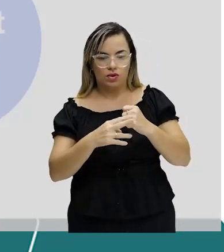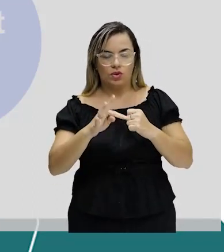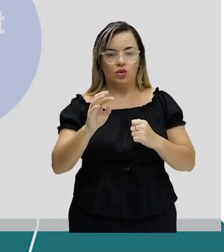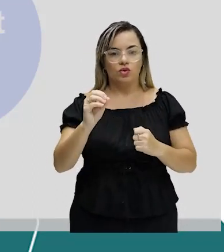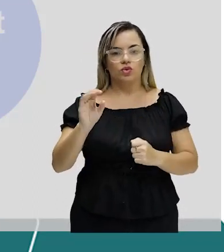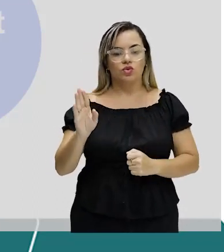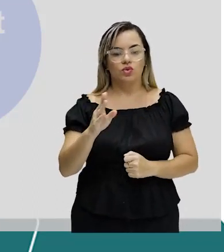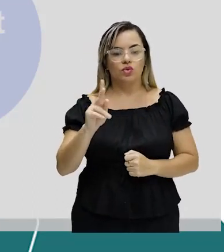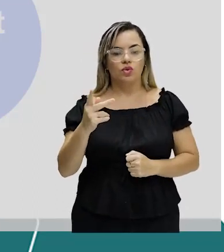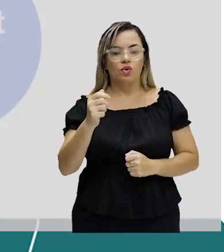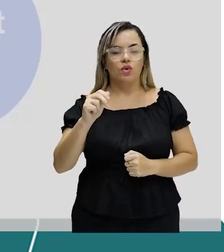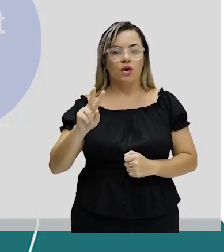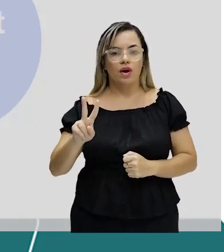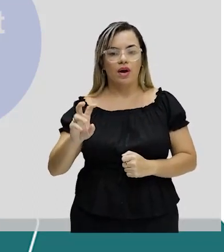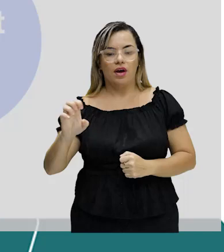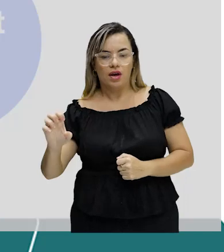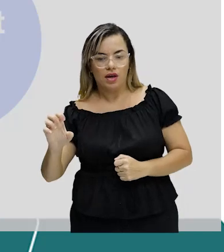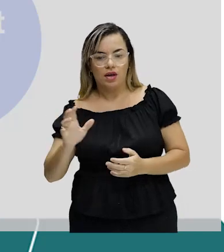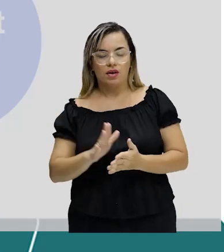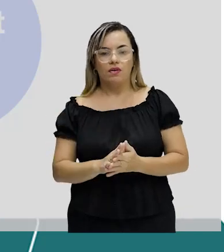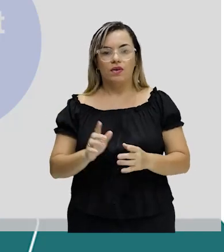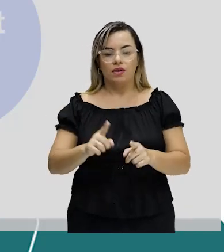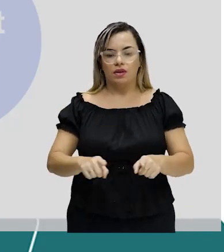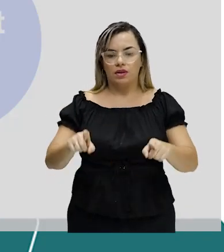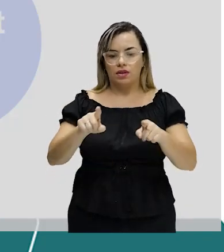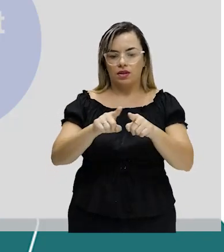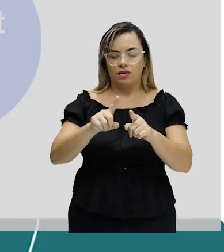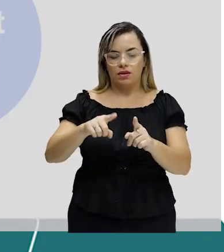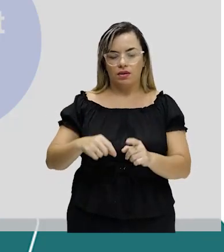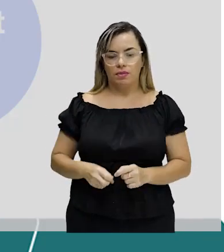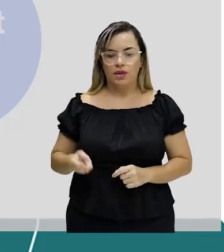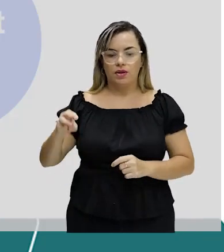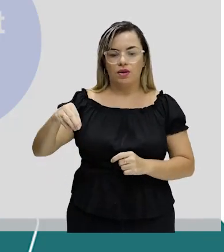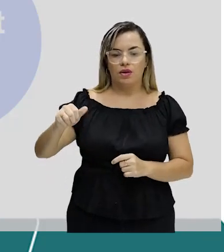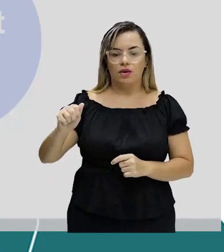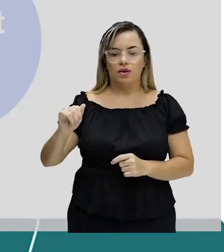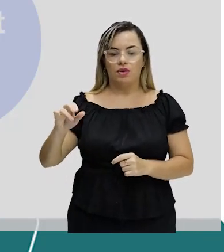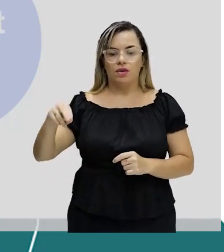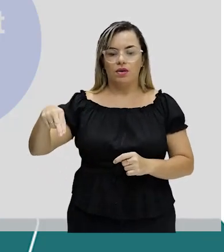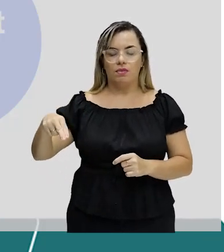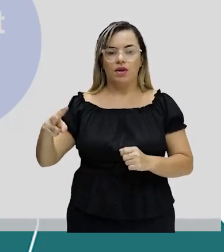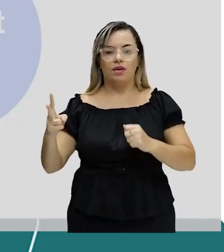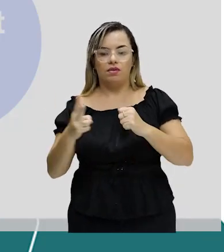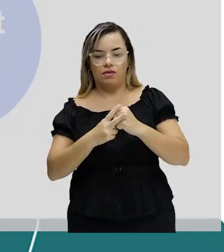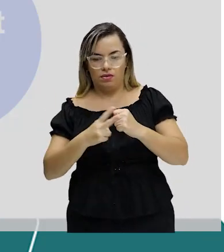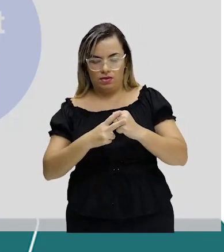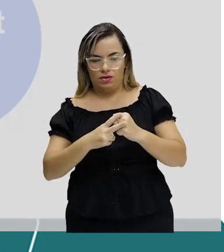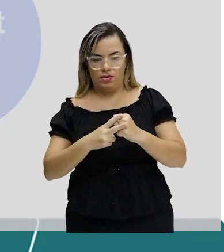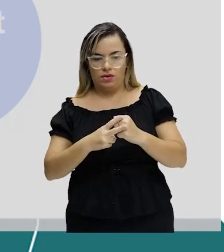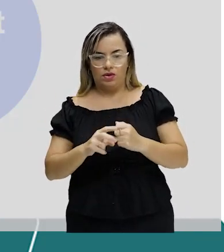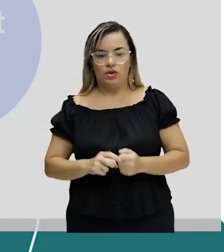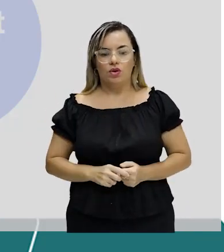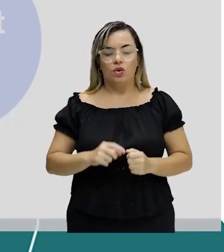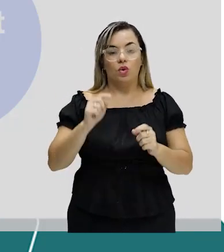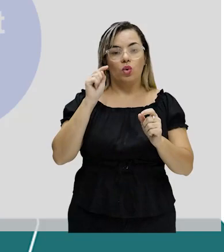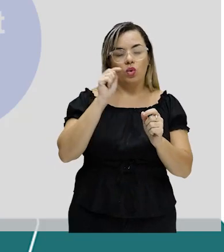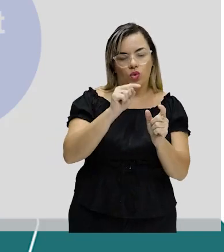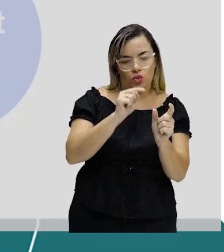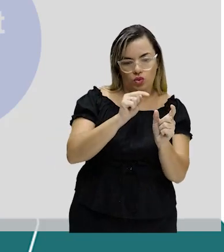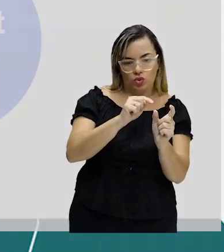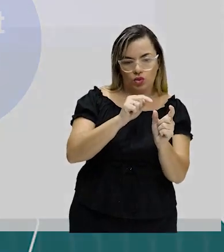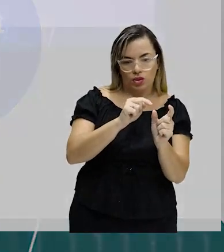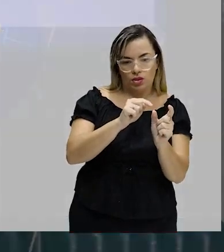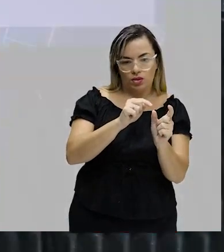verb. O verbo to have é o nosso verbo auxiliar e o main verb é o verbo principal. Usando